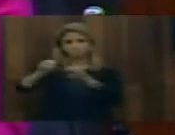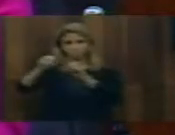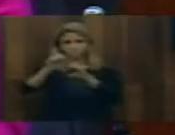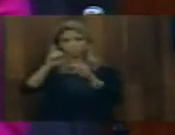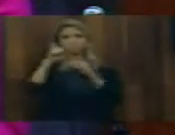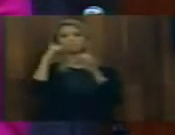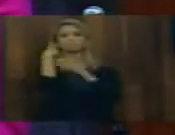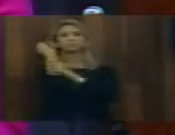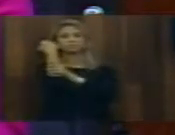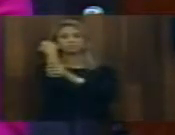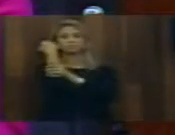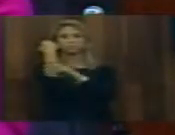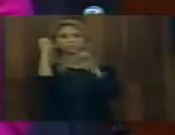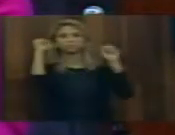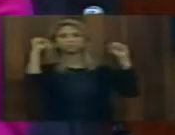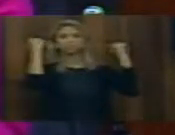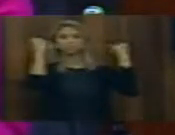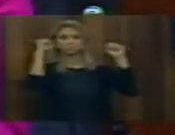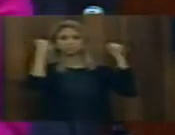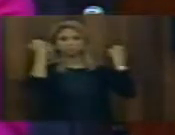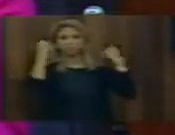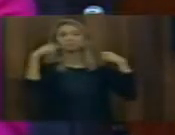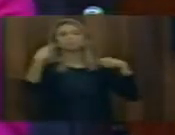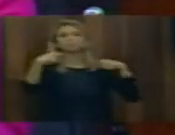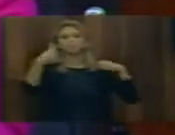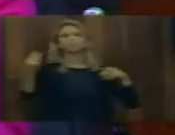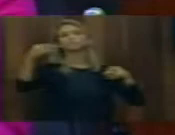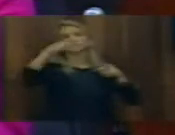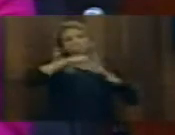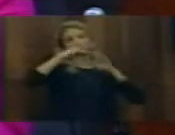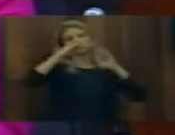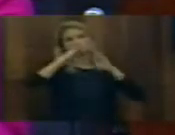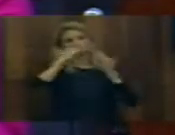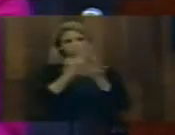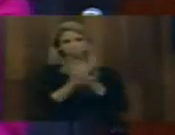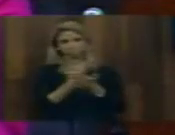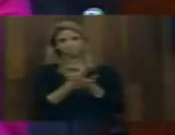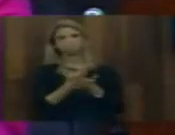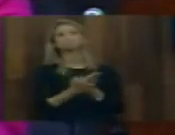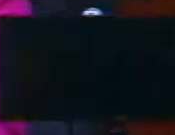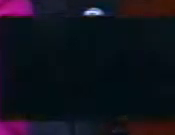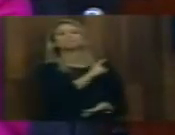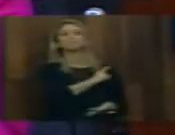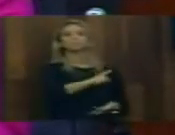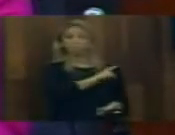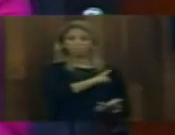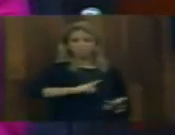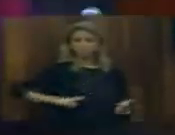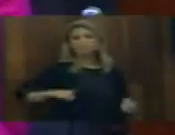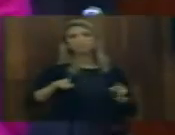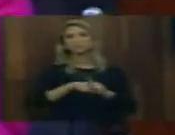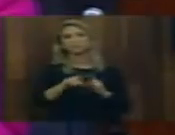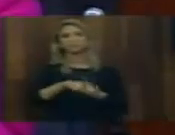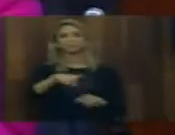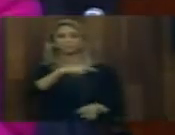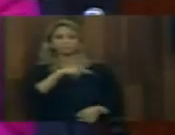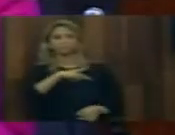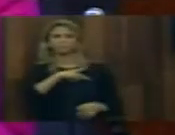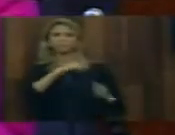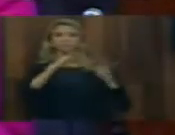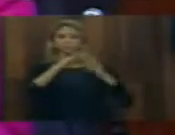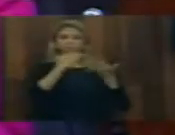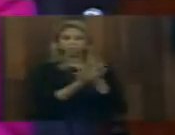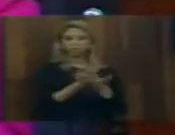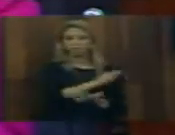escola infantil, no ensino fundamental e no ensino médio em escolas públicas e particulares no âmbito do município de Cabo